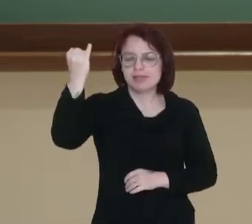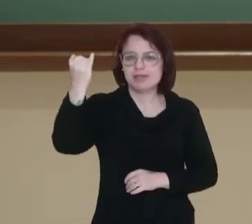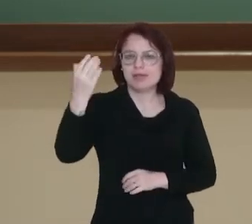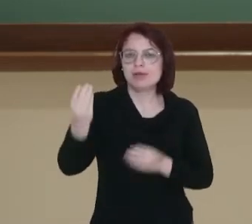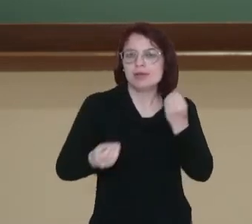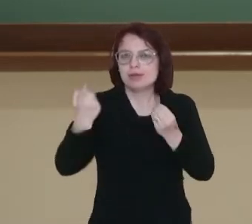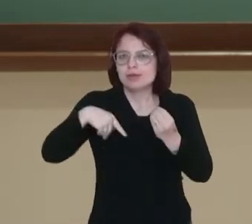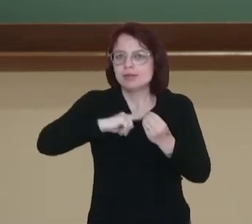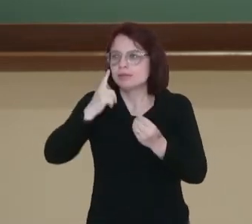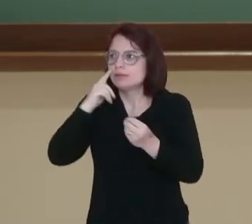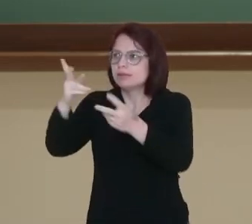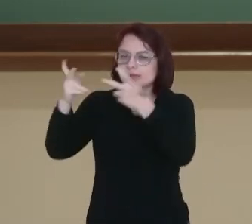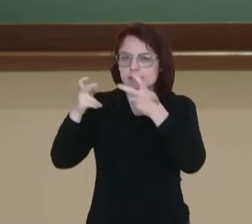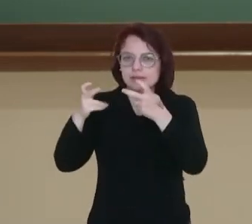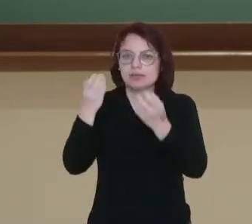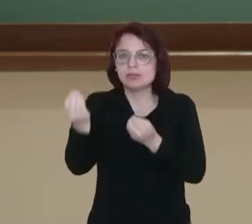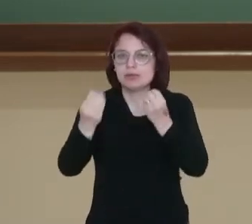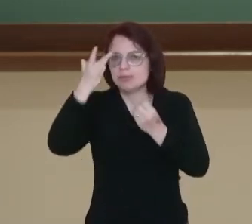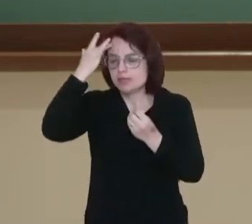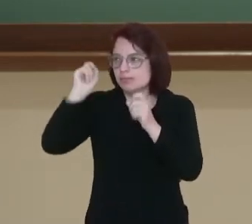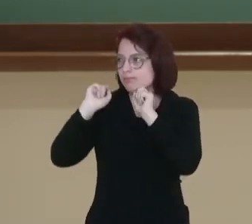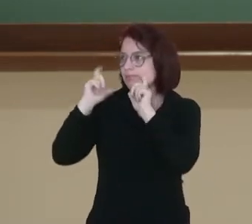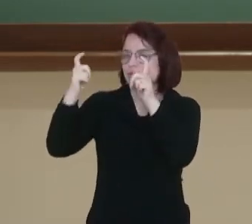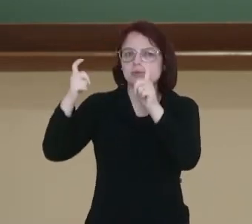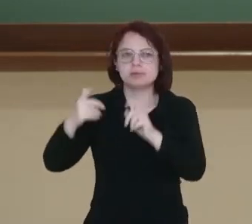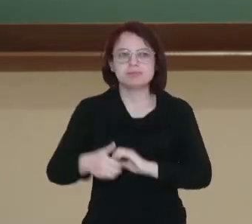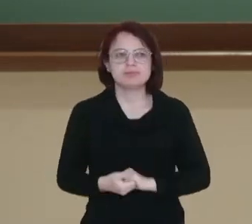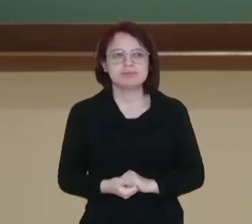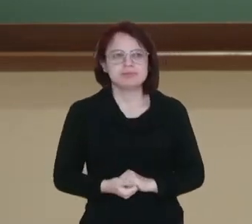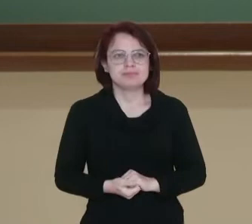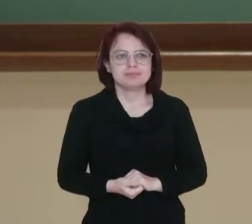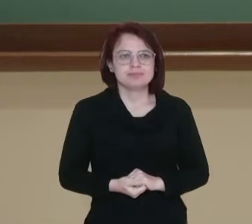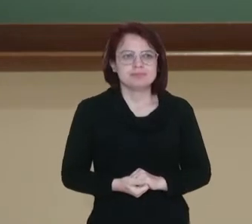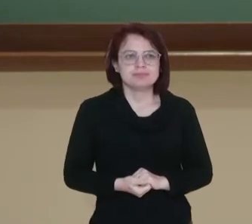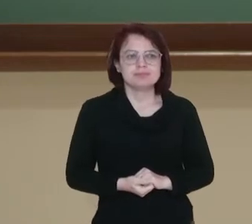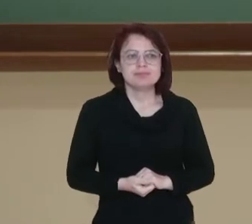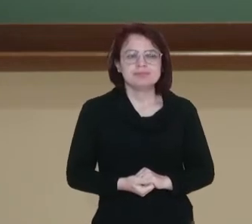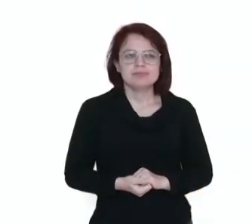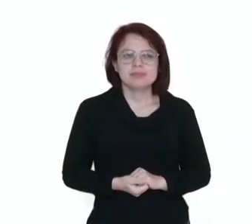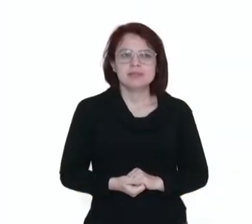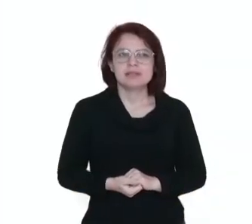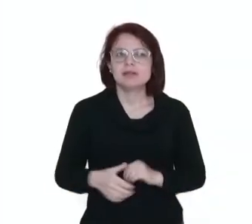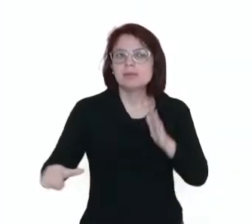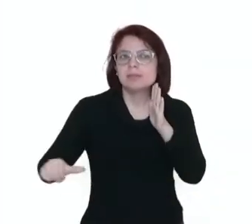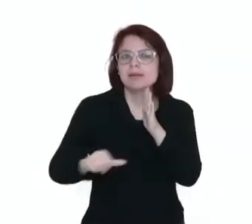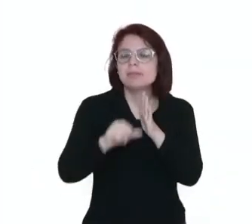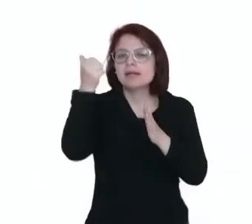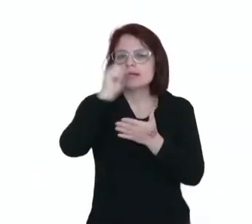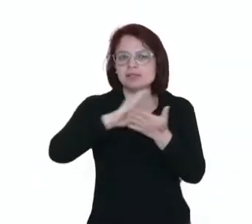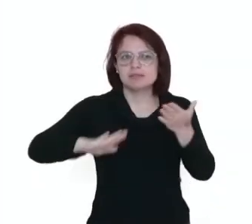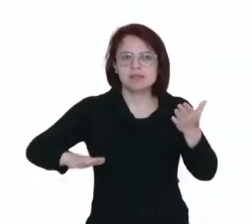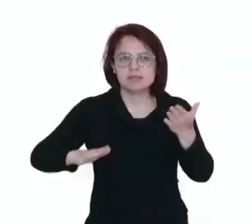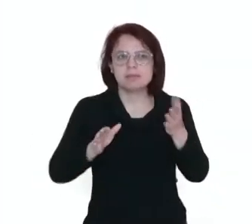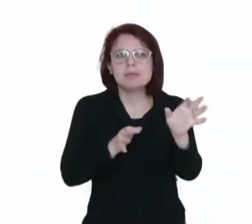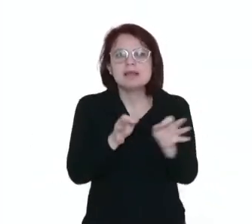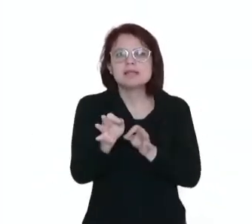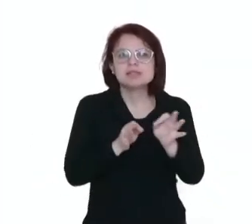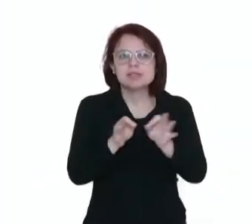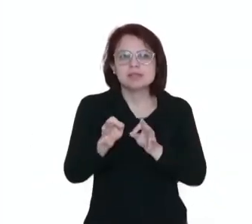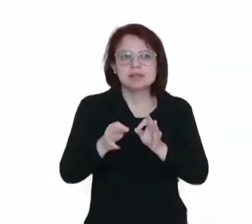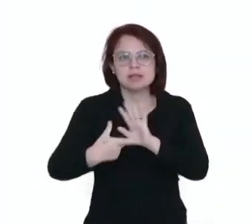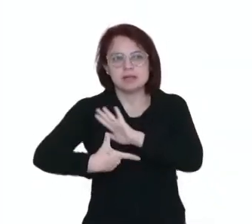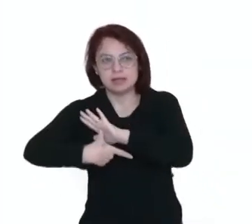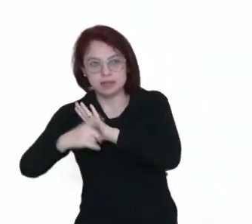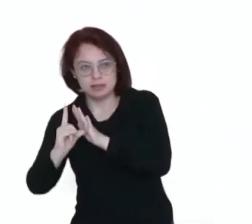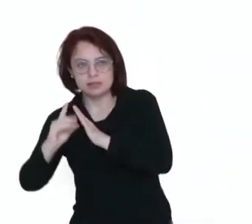chamar a atenção ali do meu leitor, tá bom? Então, a nossa atividade aqui, planejando, antes